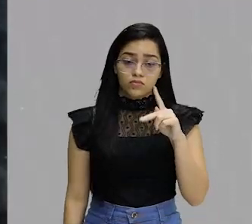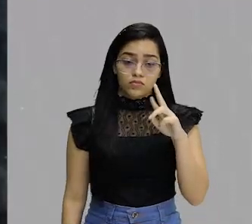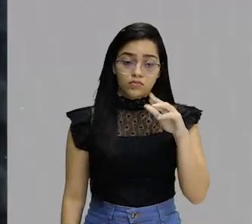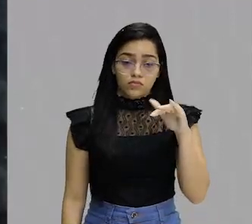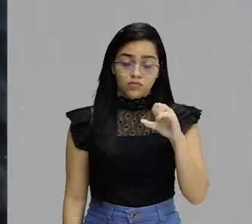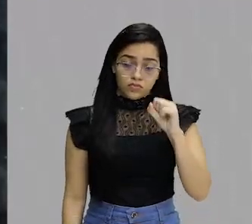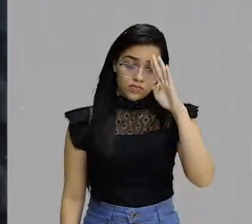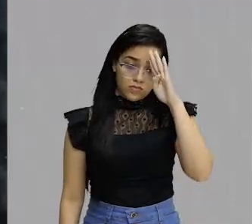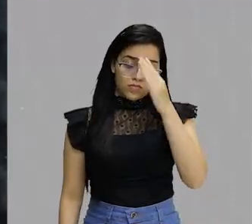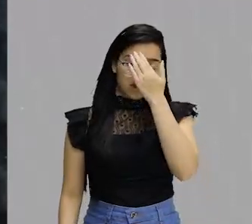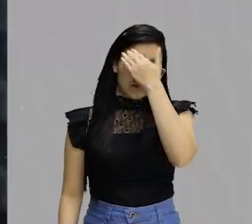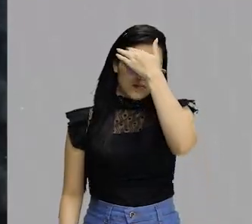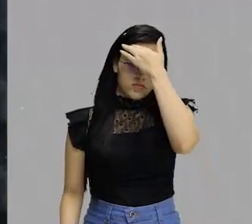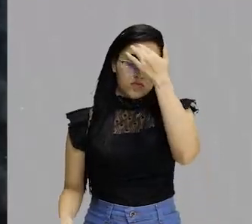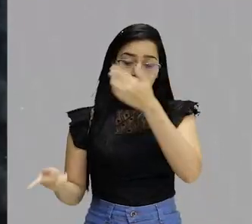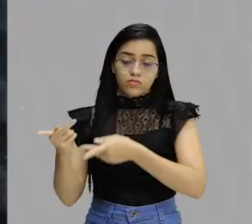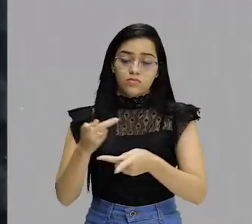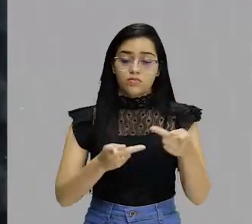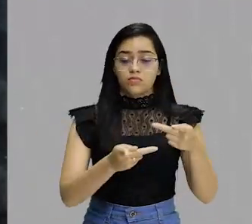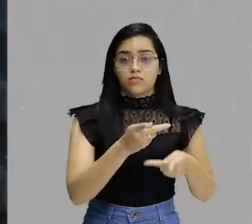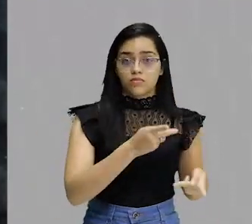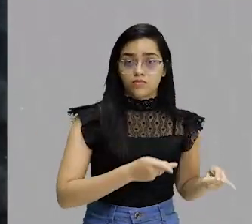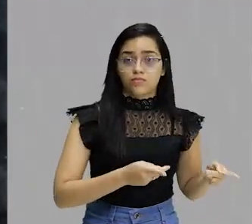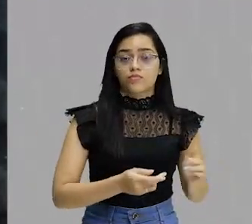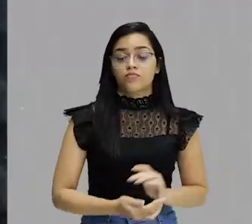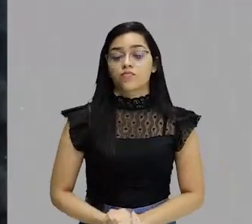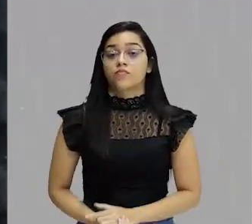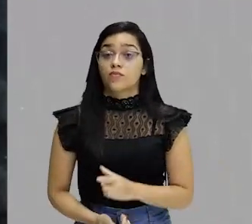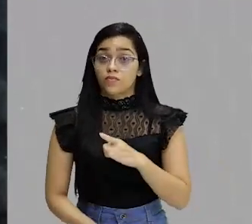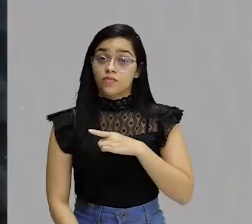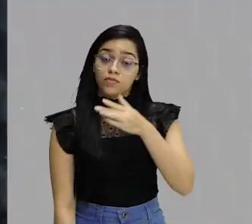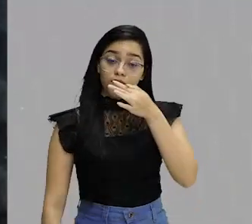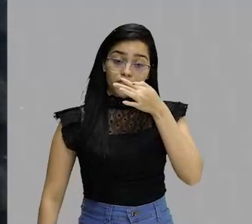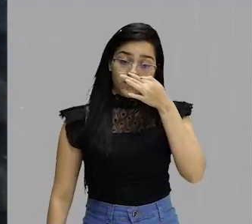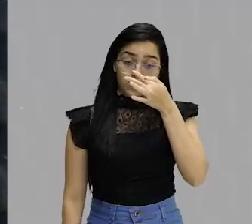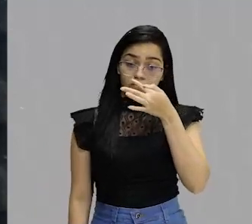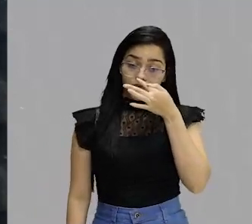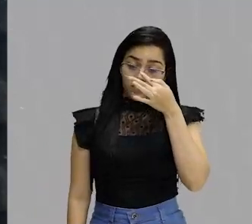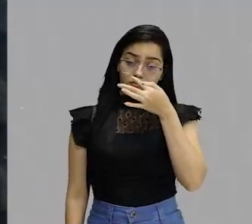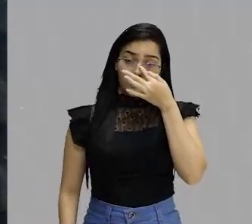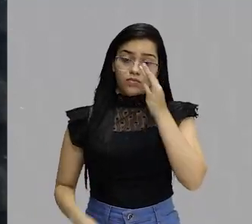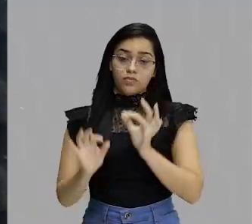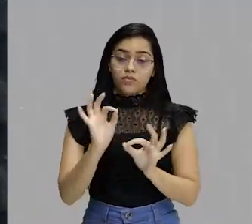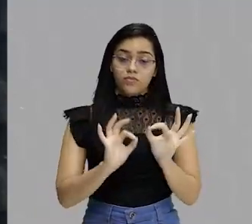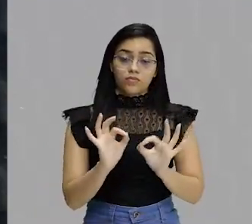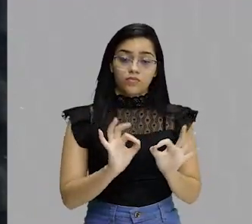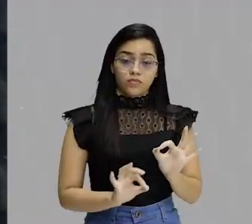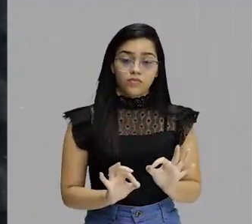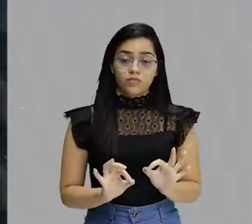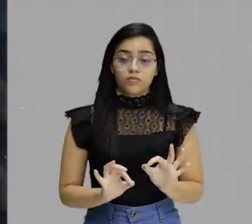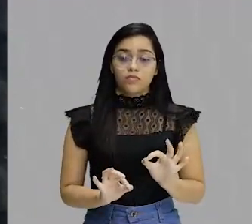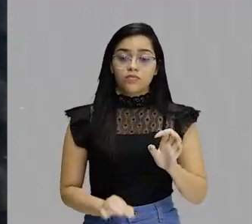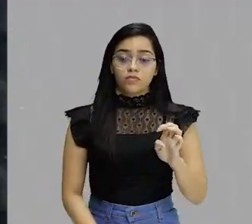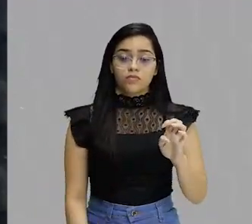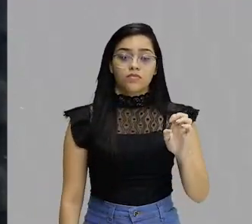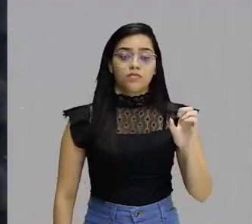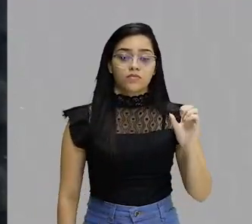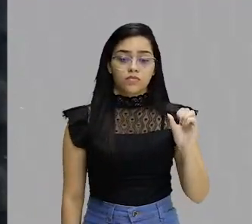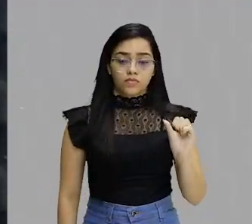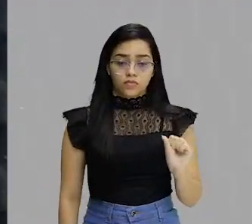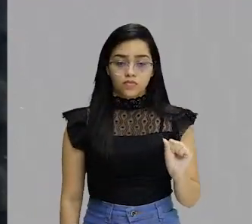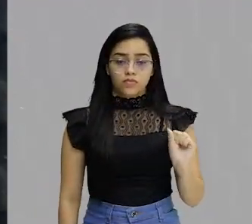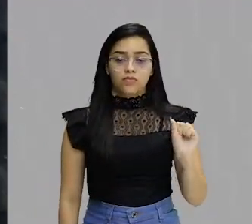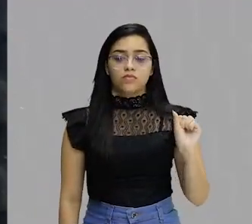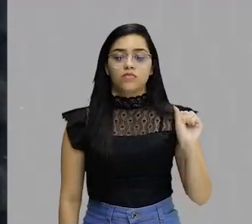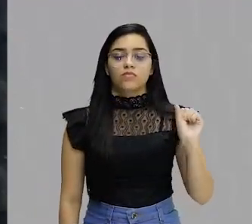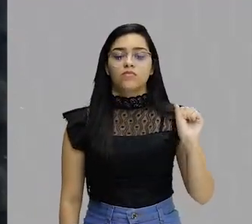polinizador, principalmente o vento, certo? Tem flores primitivas organizadas em estróbilos. Veja, a